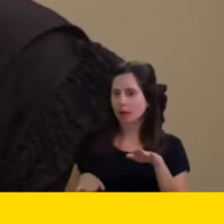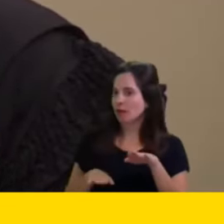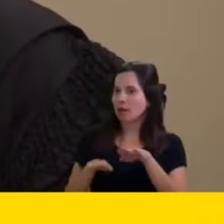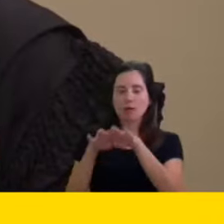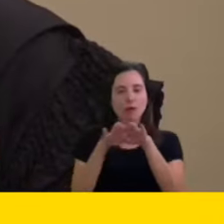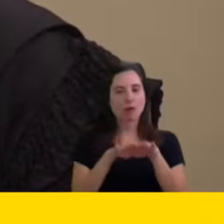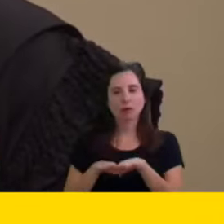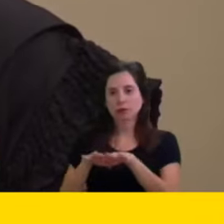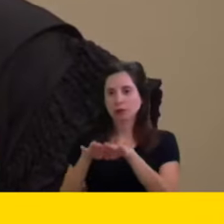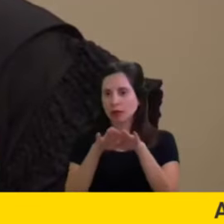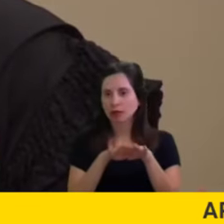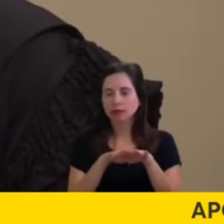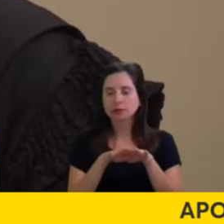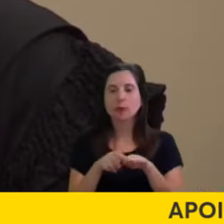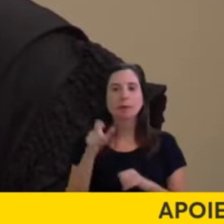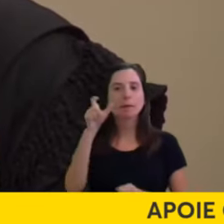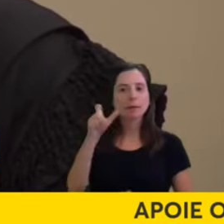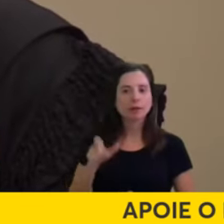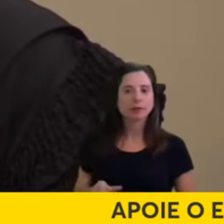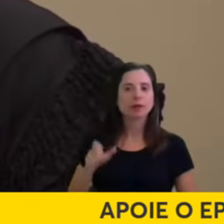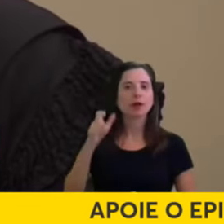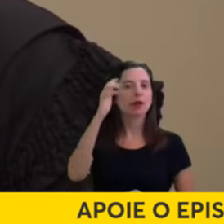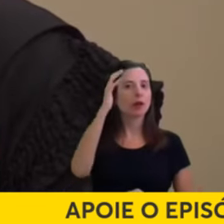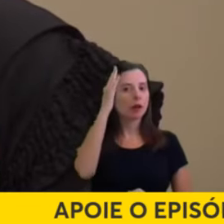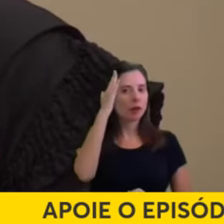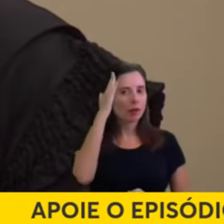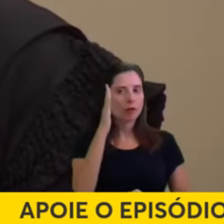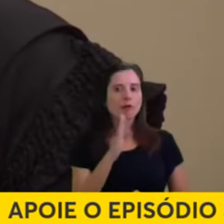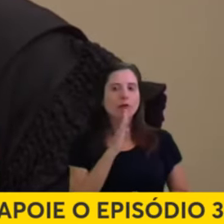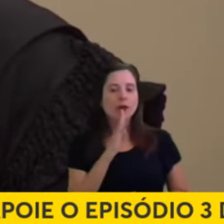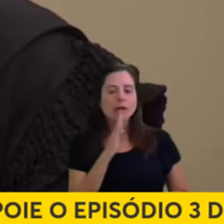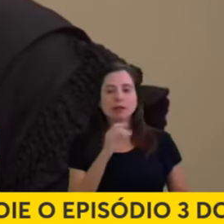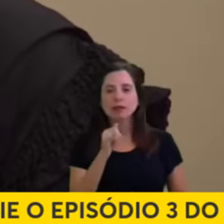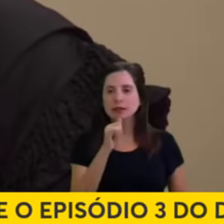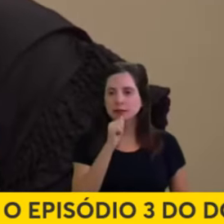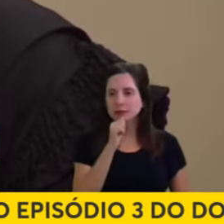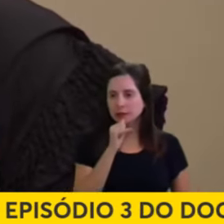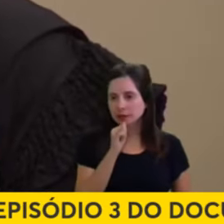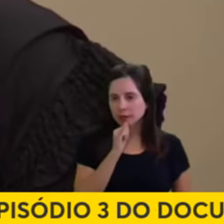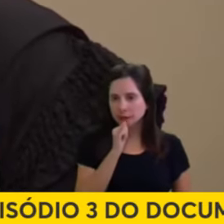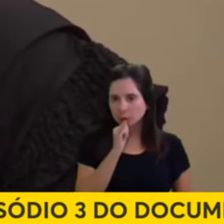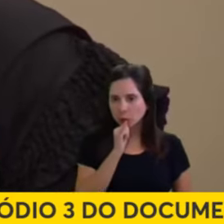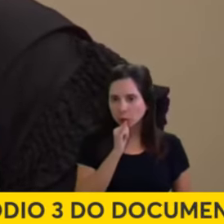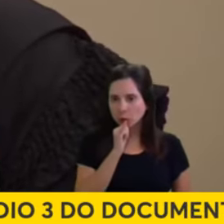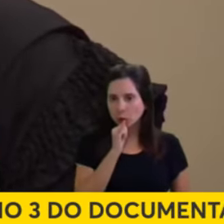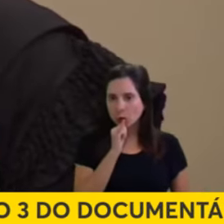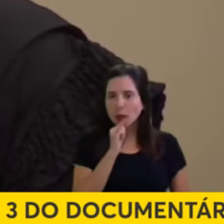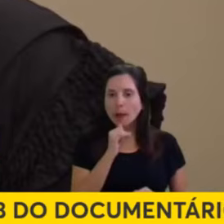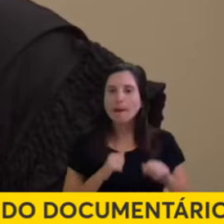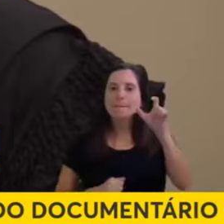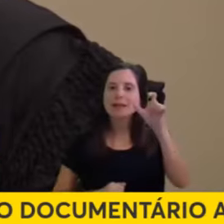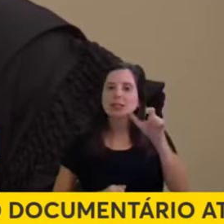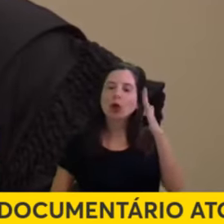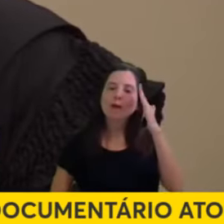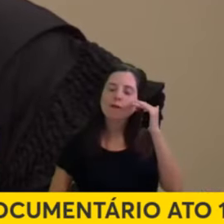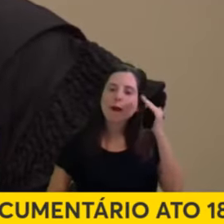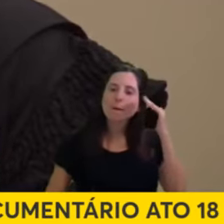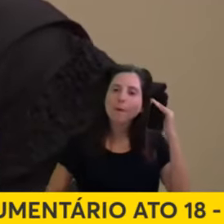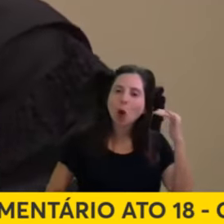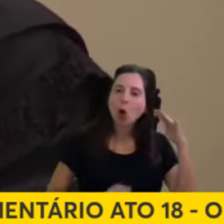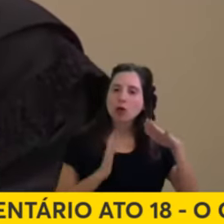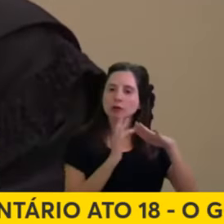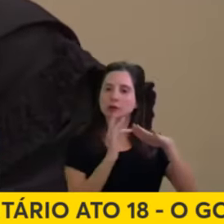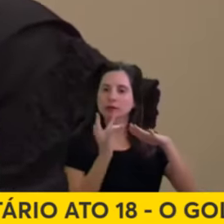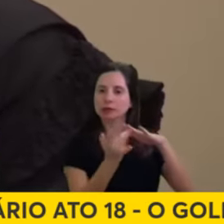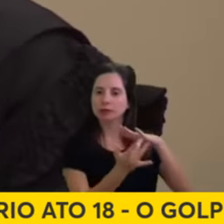candidatura de personagens públicos apresentadores de televisão YouTubers etc não se pode esquecer vale a para repetir da